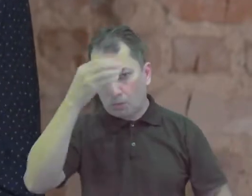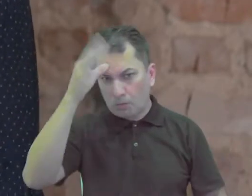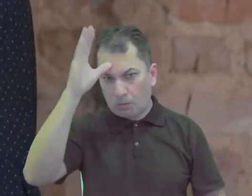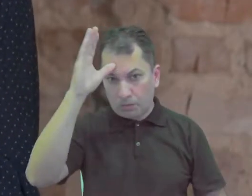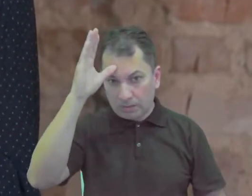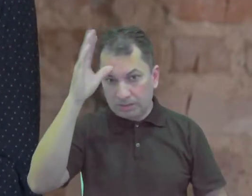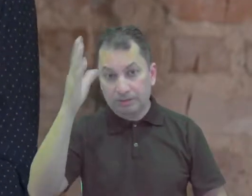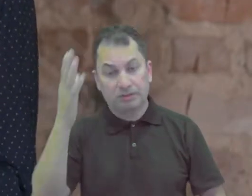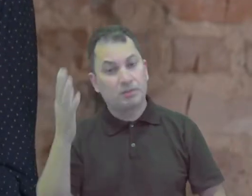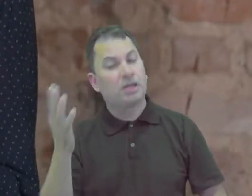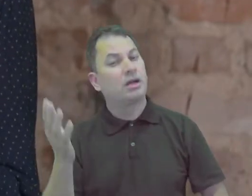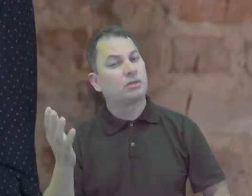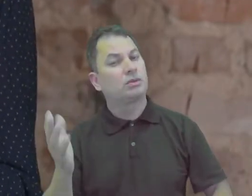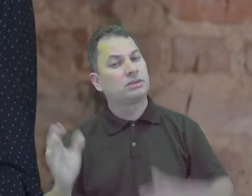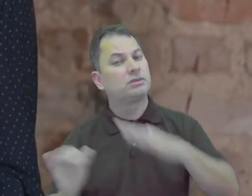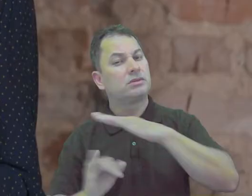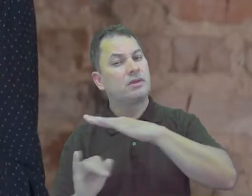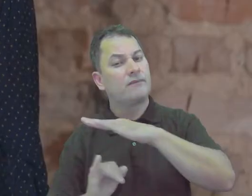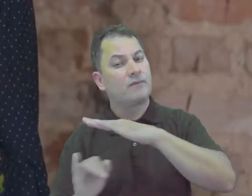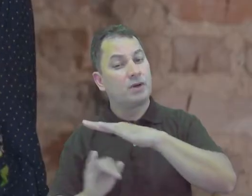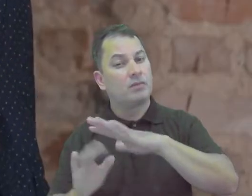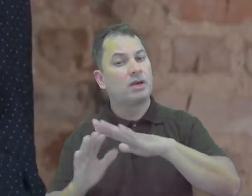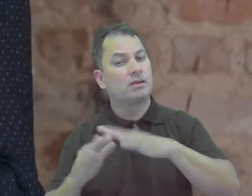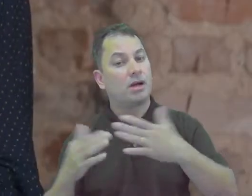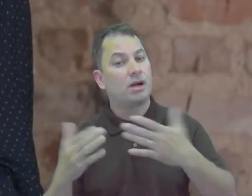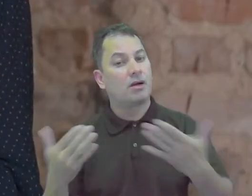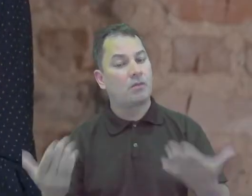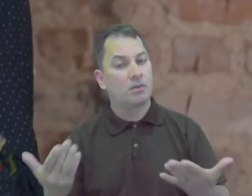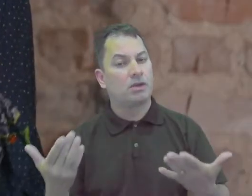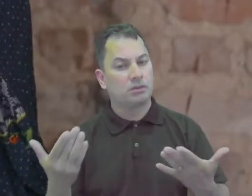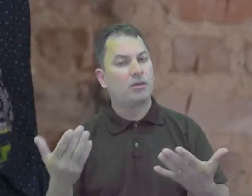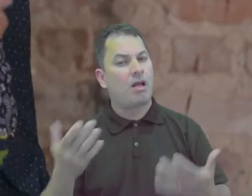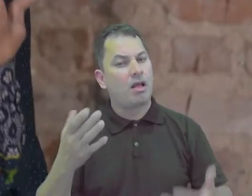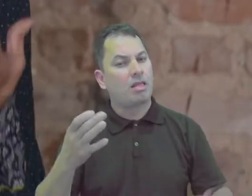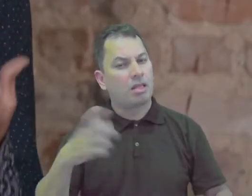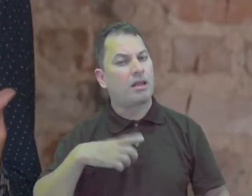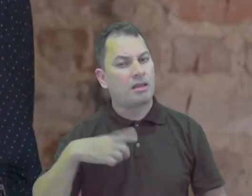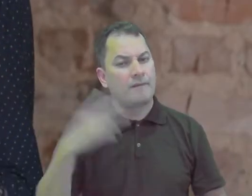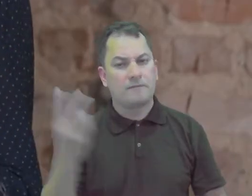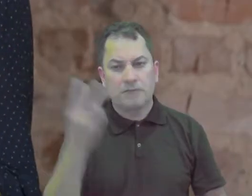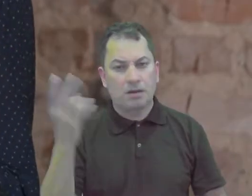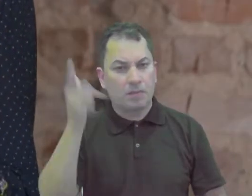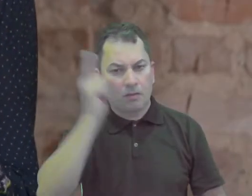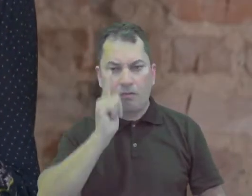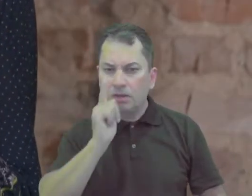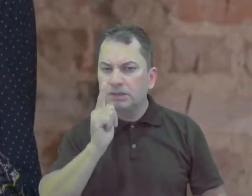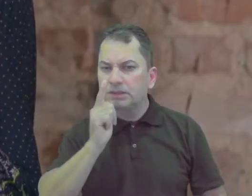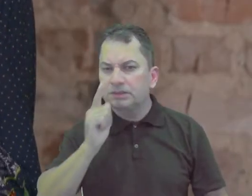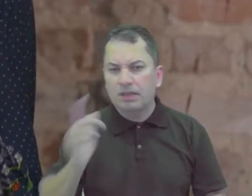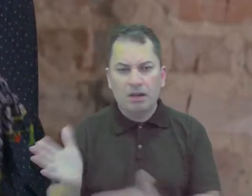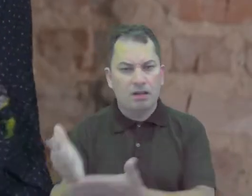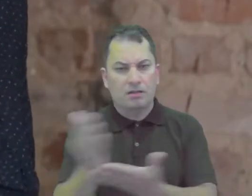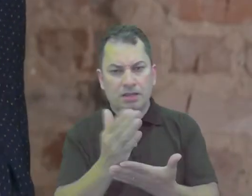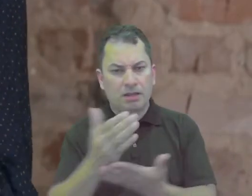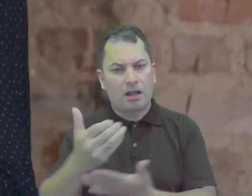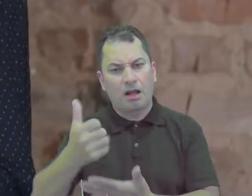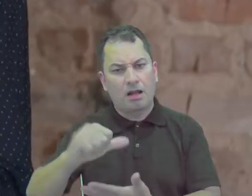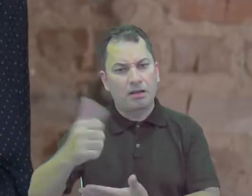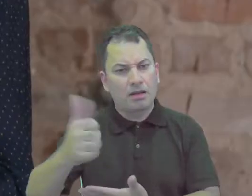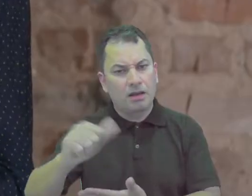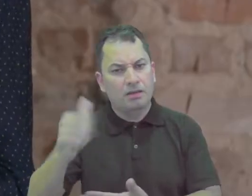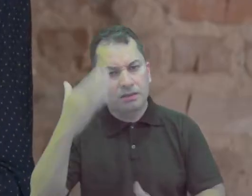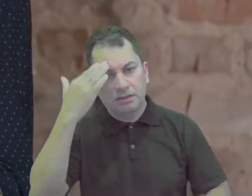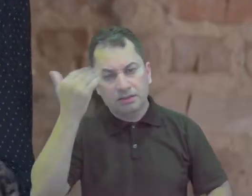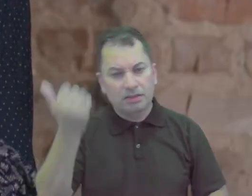são conhecimentos preciosos, né, para a gente conseguir levantar a hipótese, fazer essas análises e aí fazer